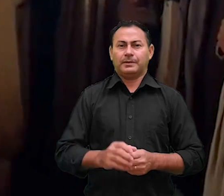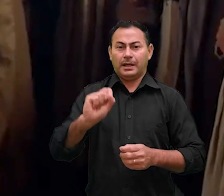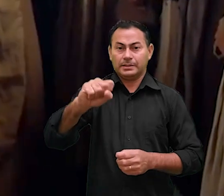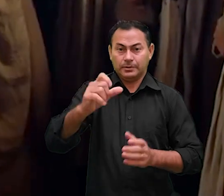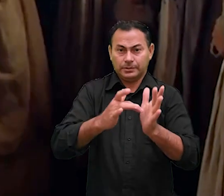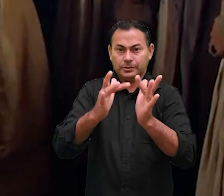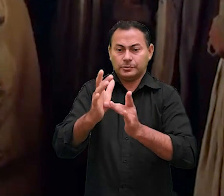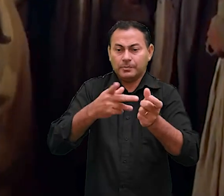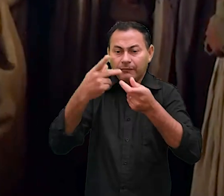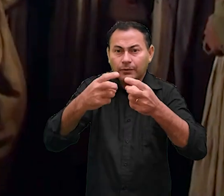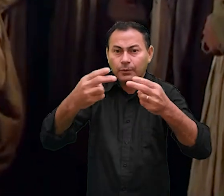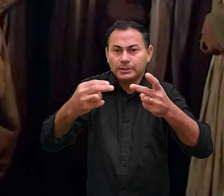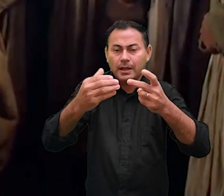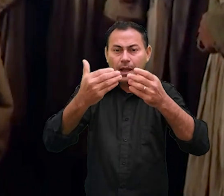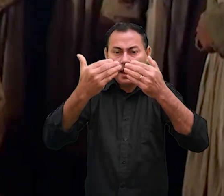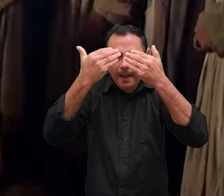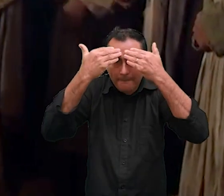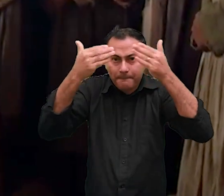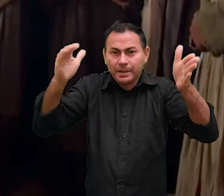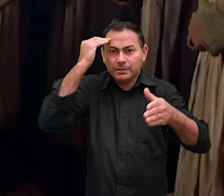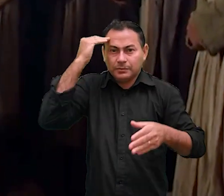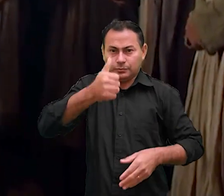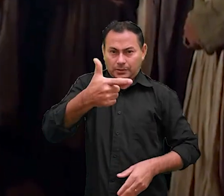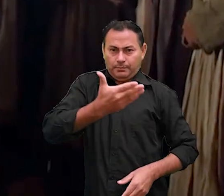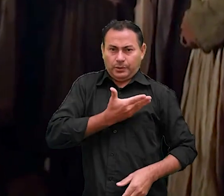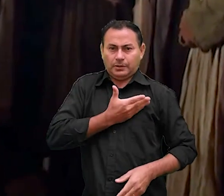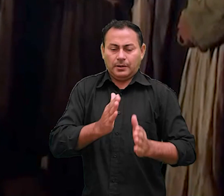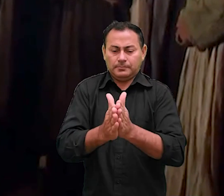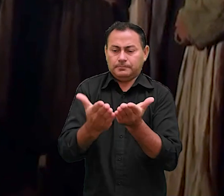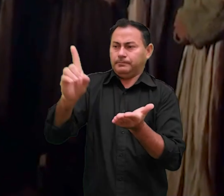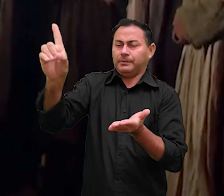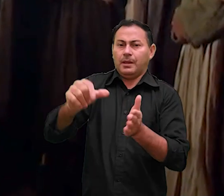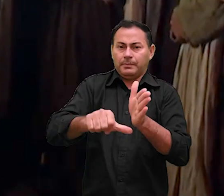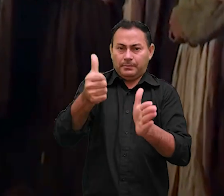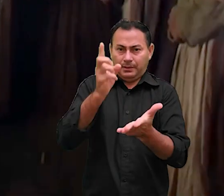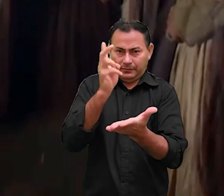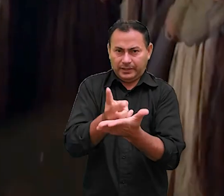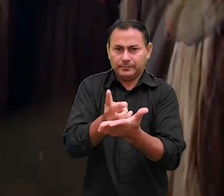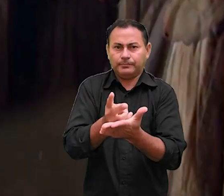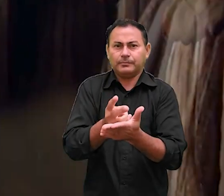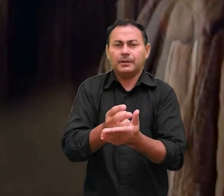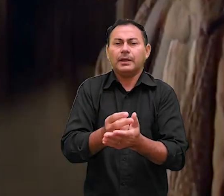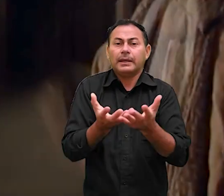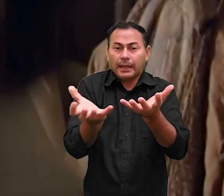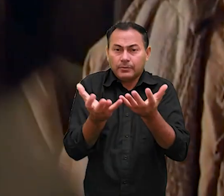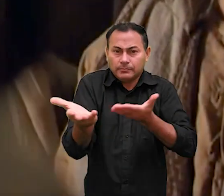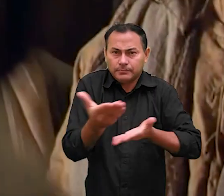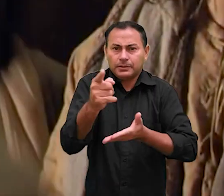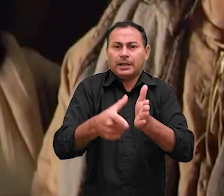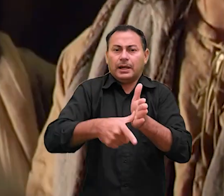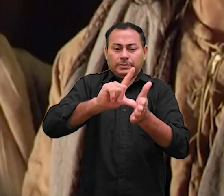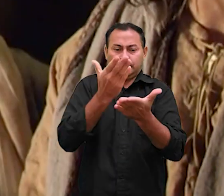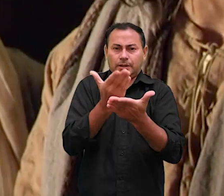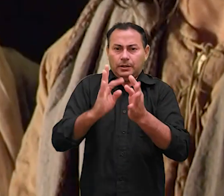Assim como Jesus disse coisas que abriram o entendimento dos apóstolos sobre a Bíblia pela primeira vez, queremos compartilhar com você,